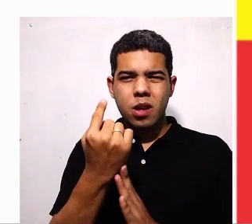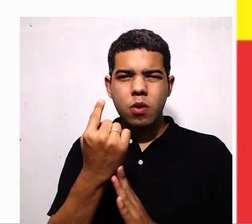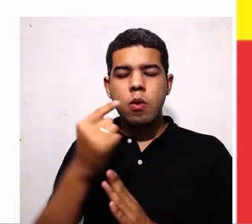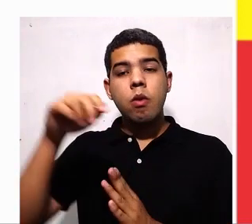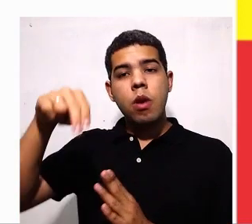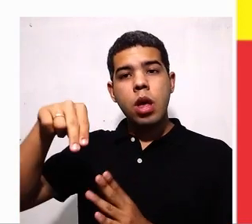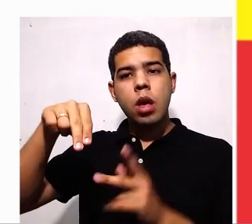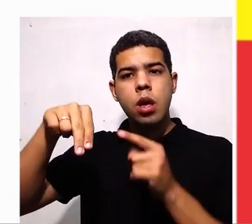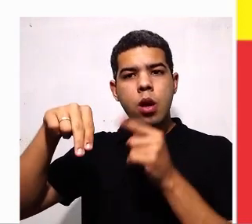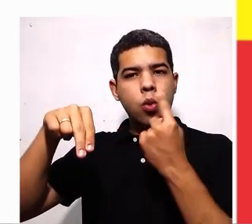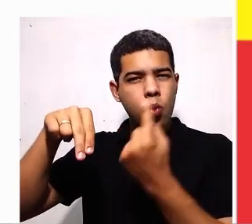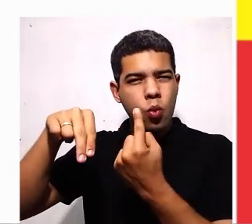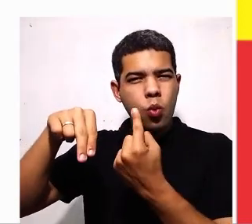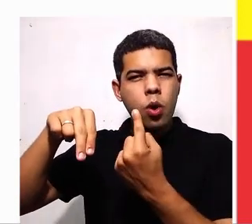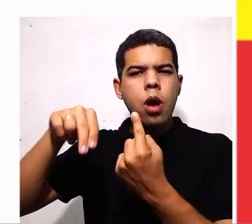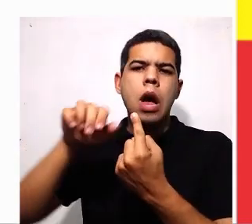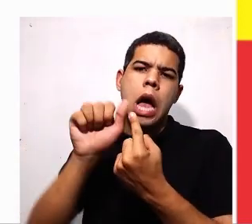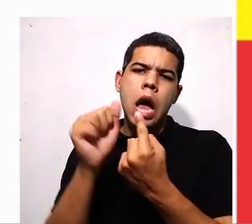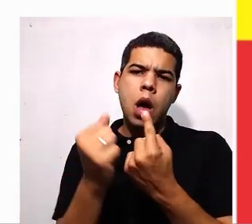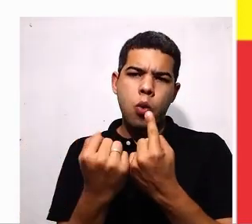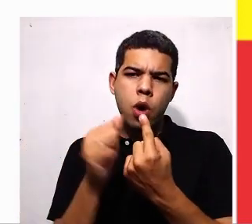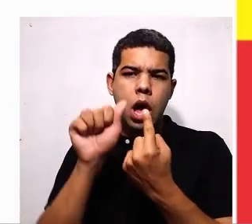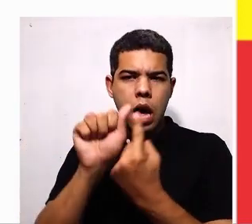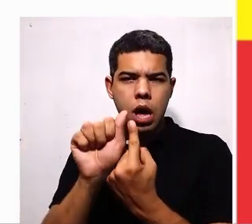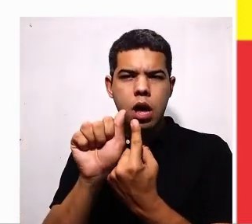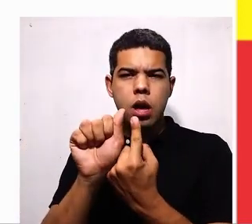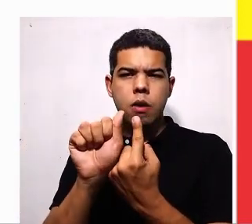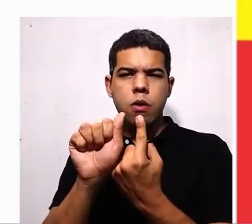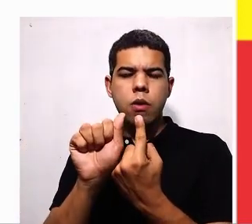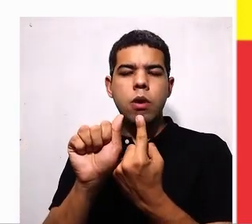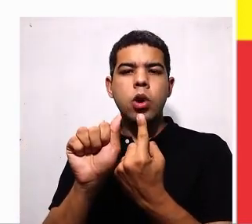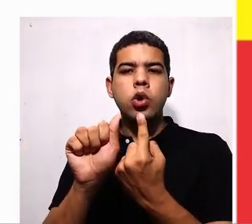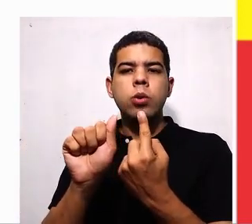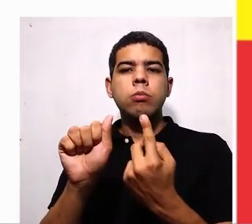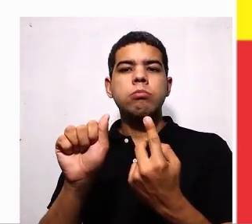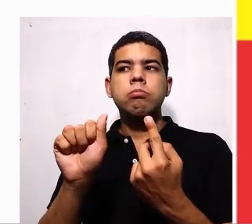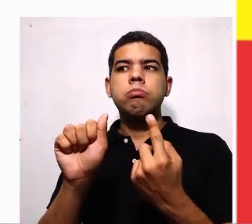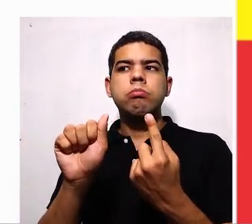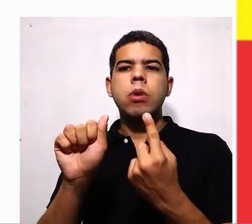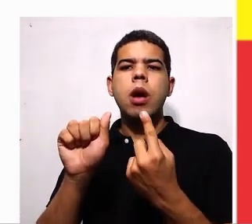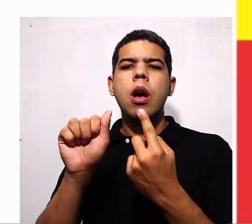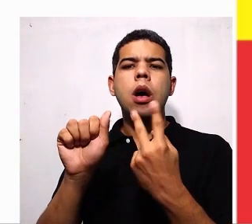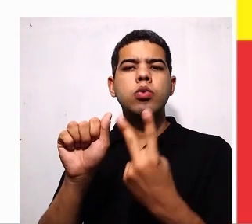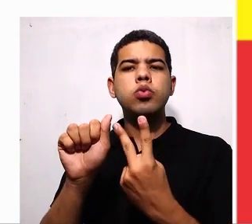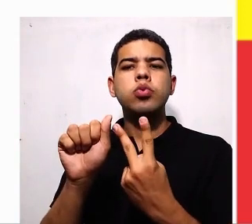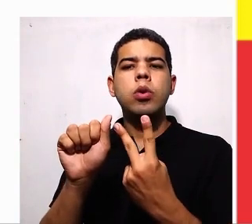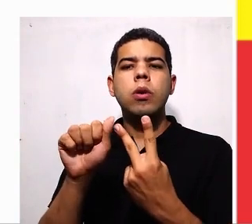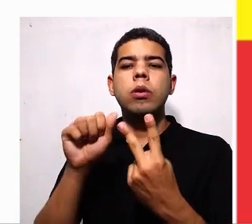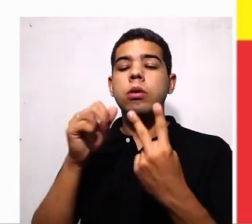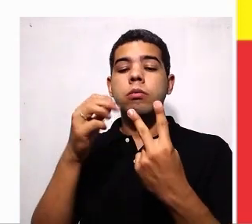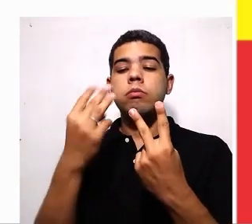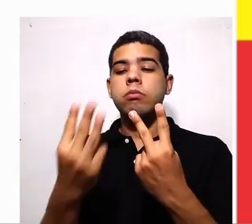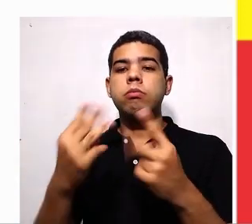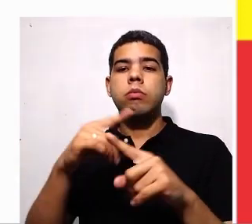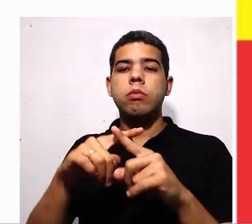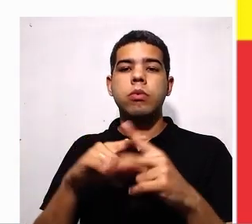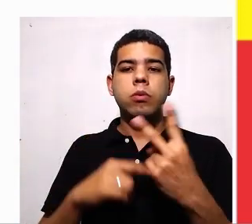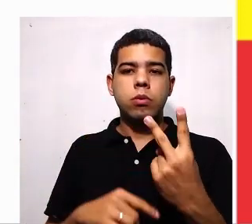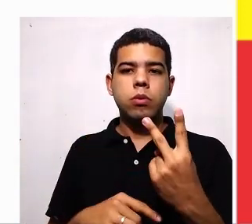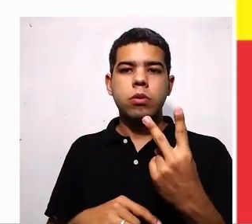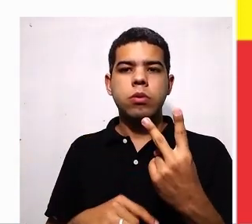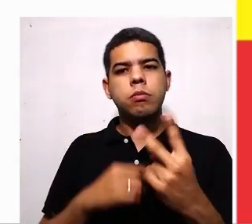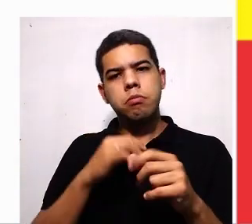n for 1, então fica A1. Eu vou adicionar 1, então A2. A2 é igual a 3 vezes 2, que está ali